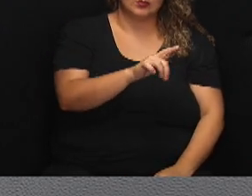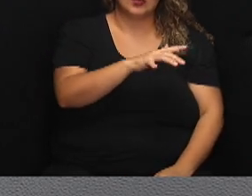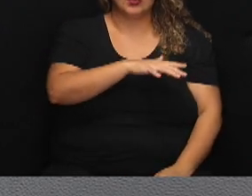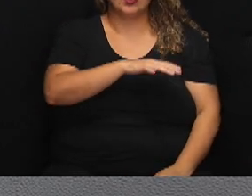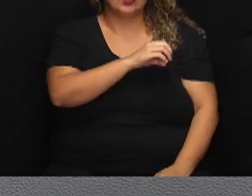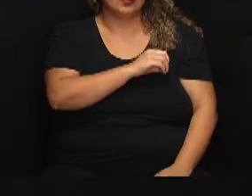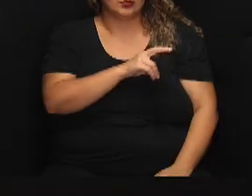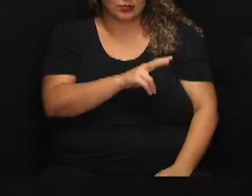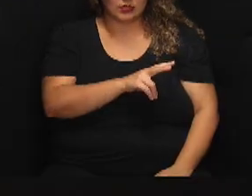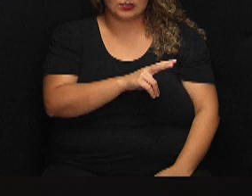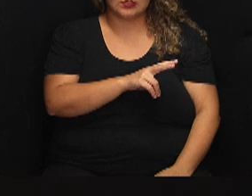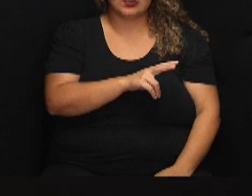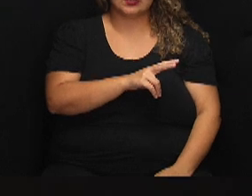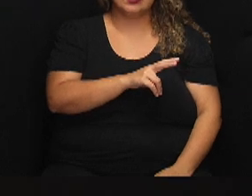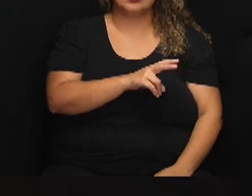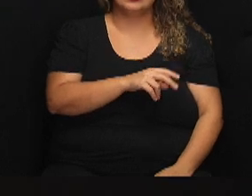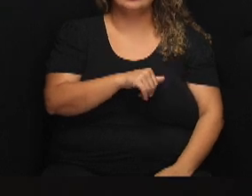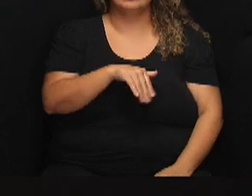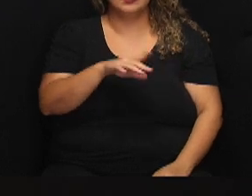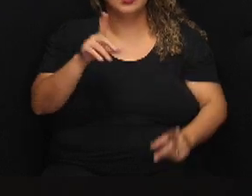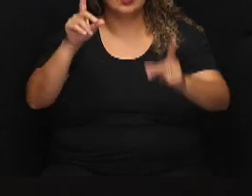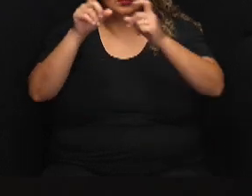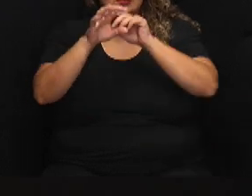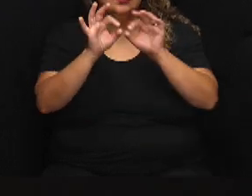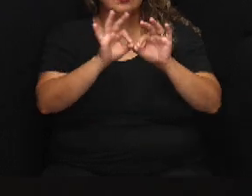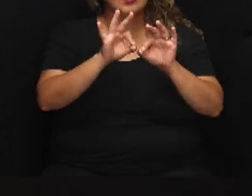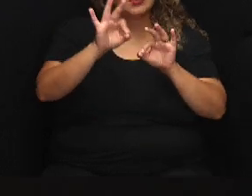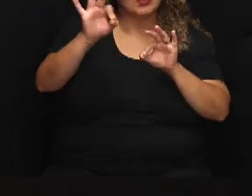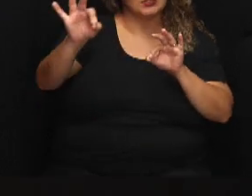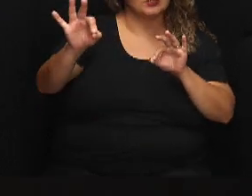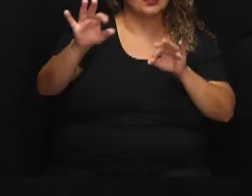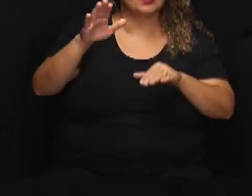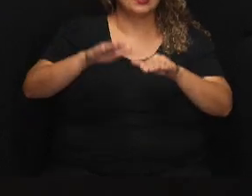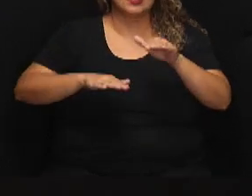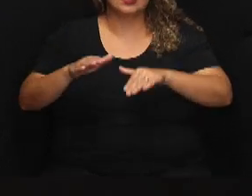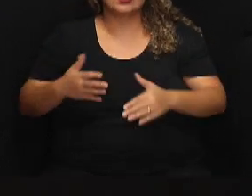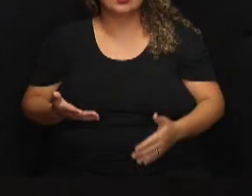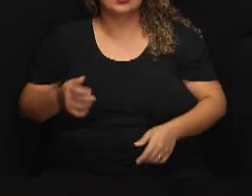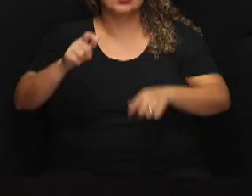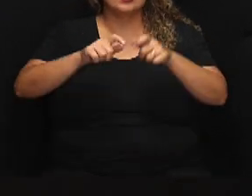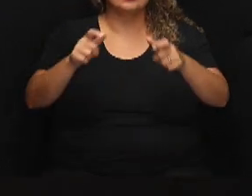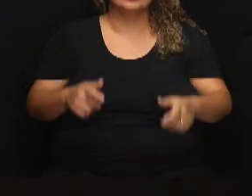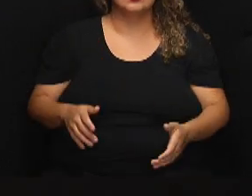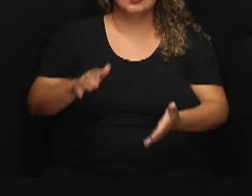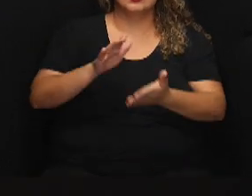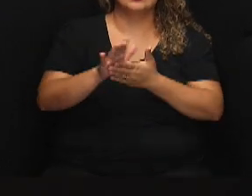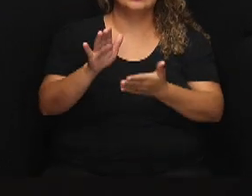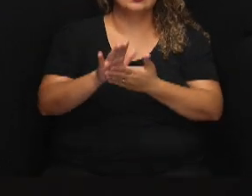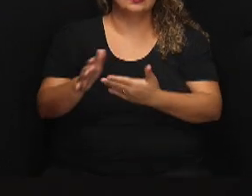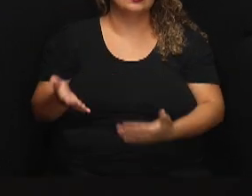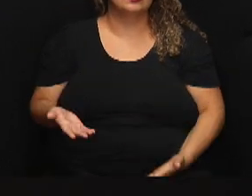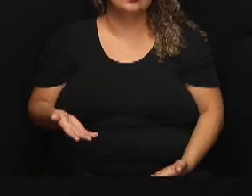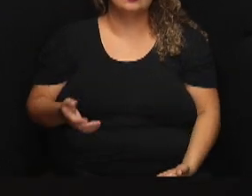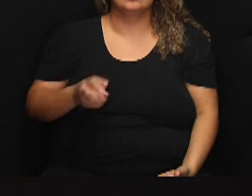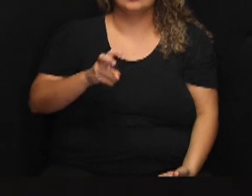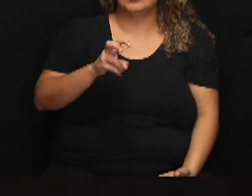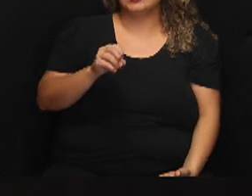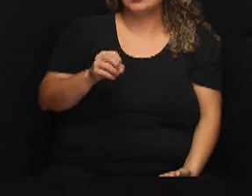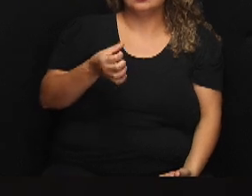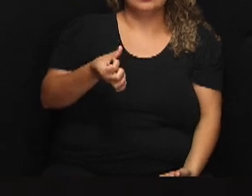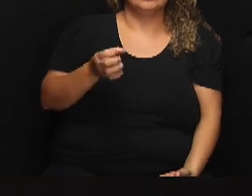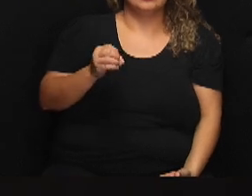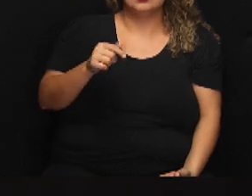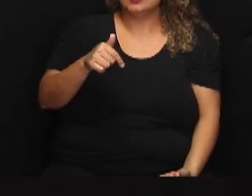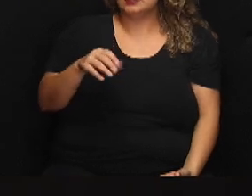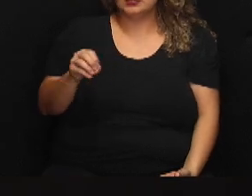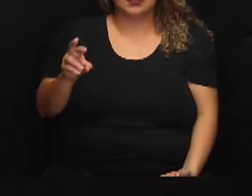Ouro Verde, que ainda é mais difícil ainda pela distância, muitas vezes essas pessoas têm que gastar ali 50, 60,